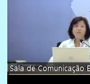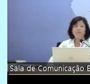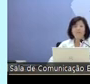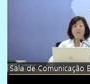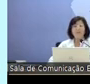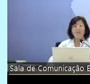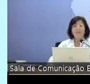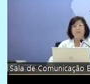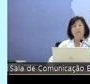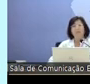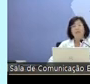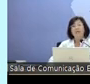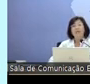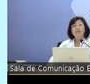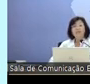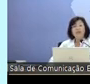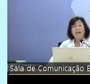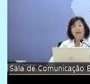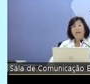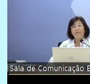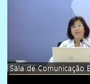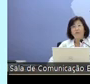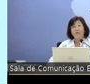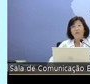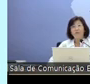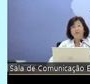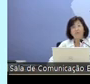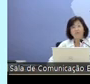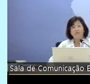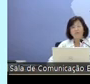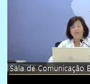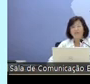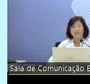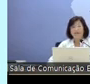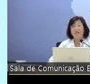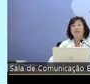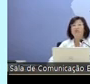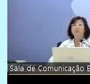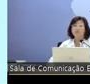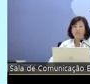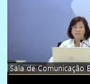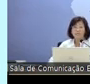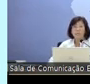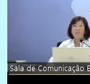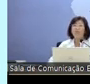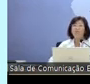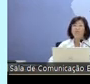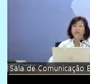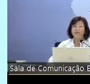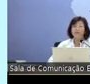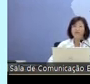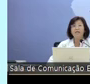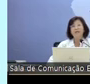protocolo de investigação se ela for criança exposta não infectada nós pedimos